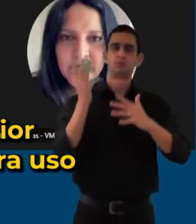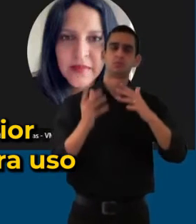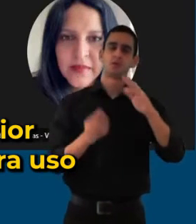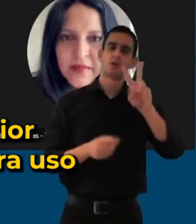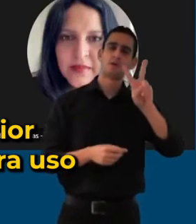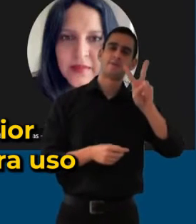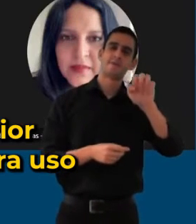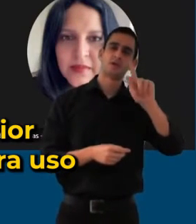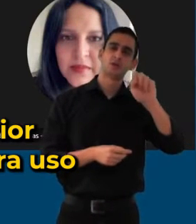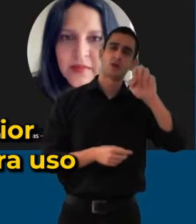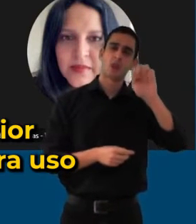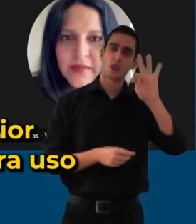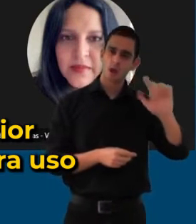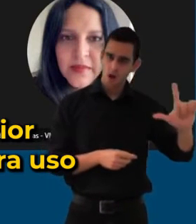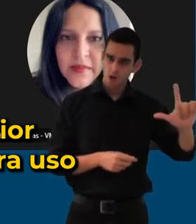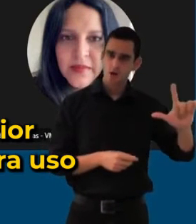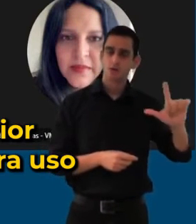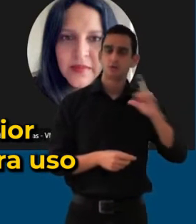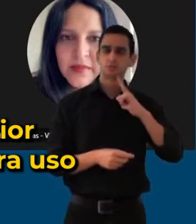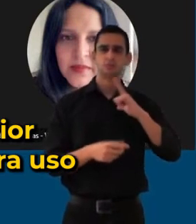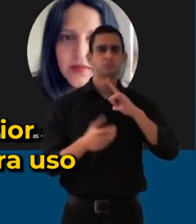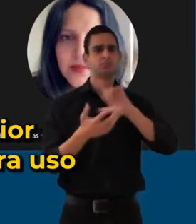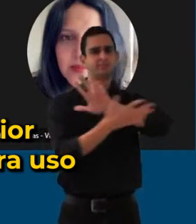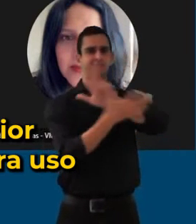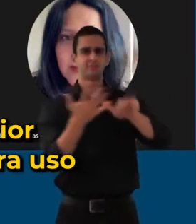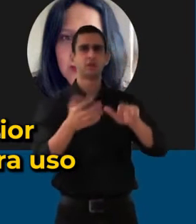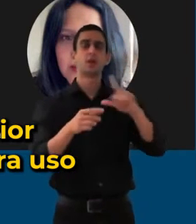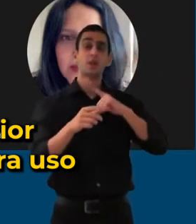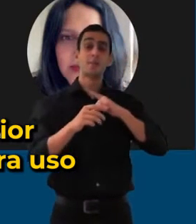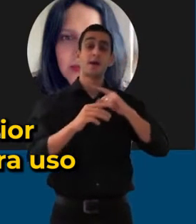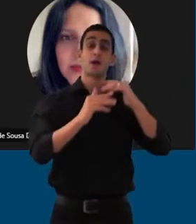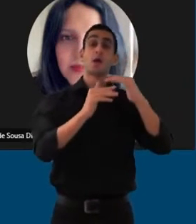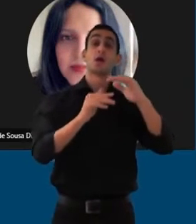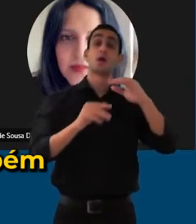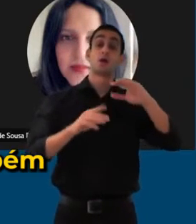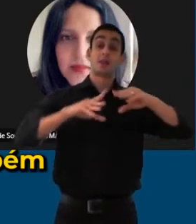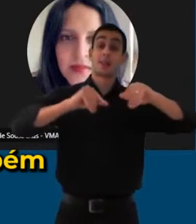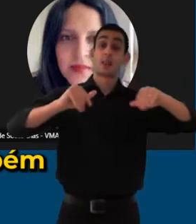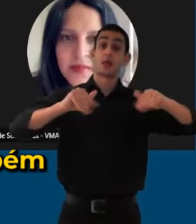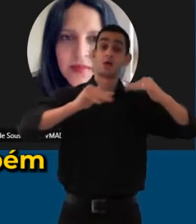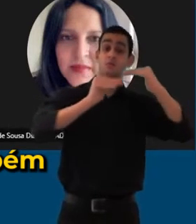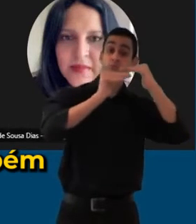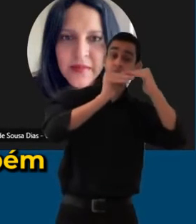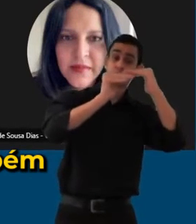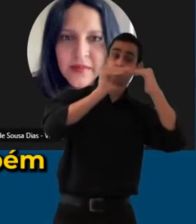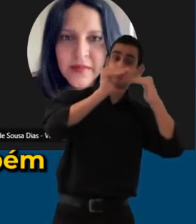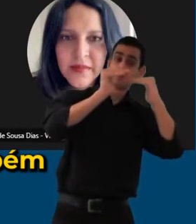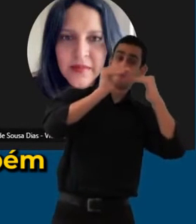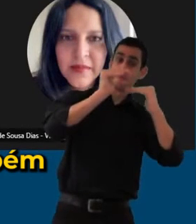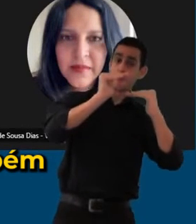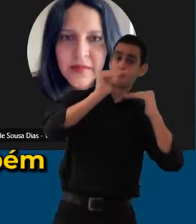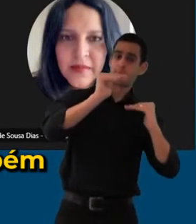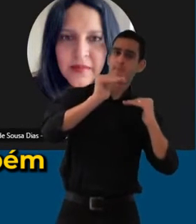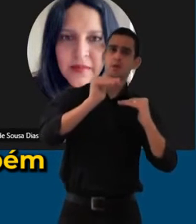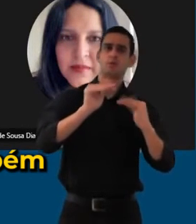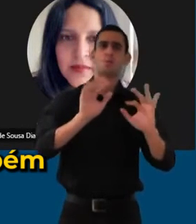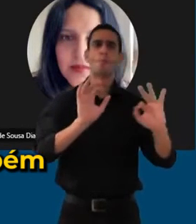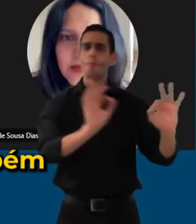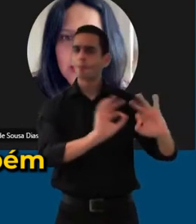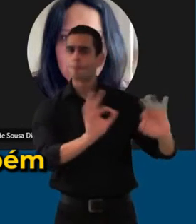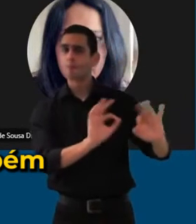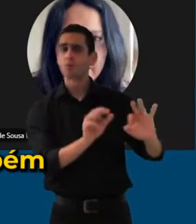estocagem da camada fértil do solo, seja para uso imediato ou futuro, não existiu.